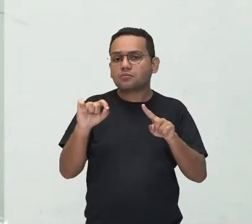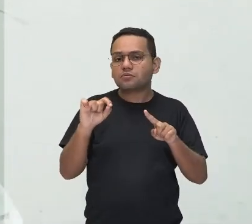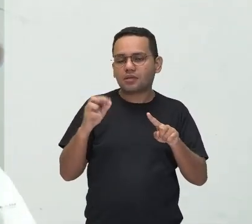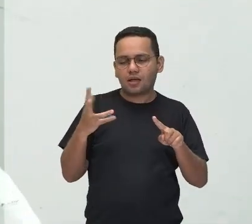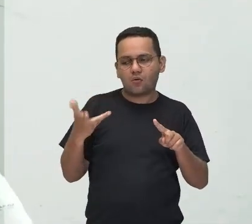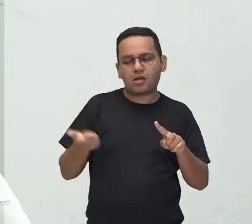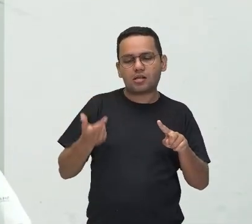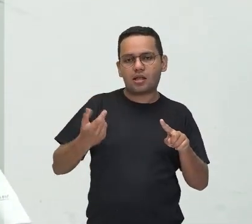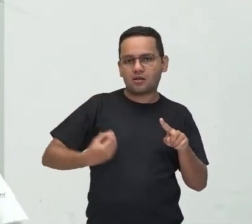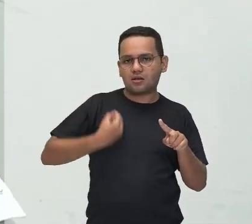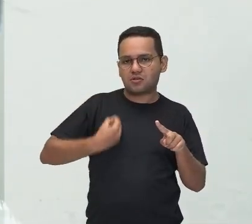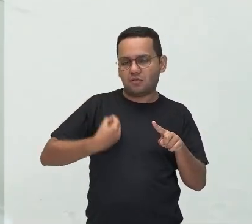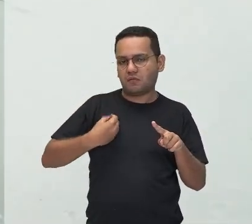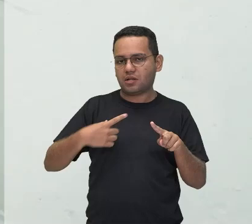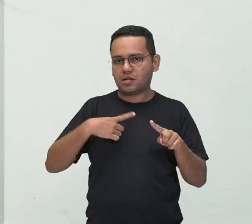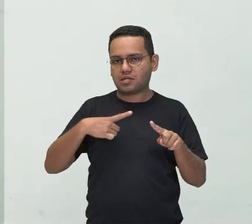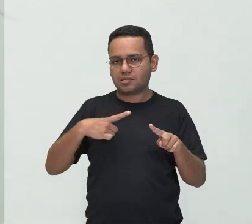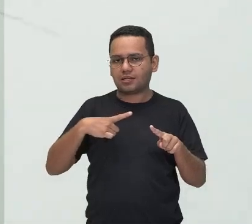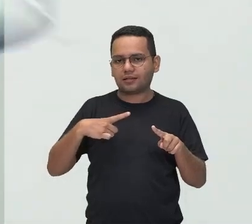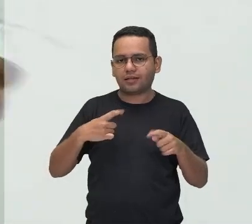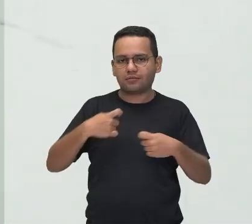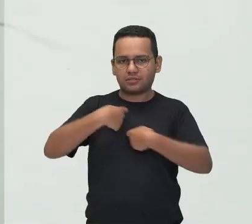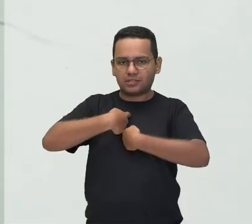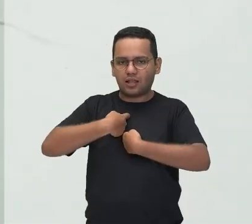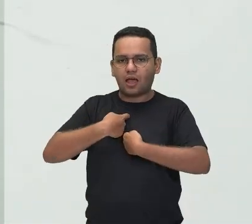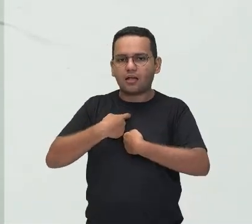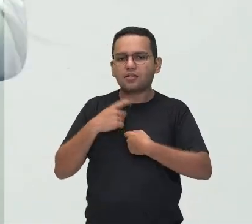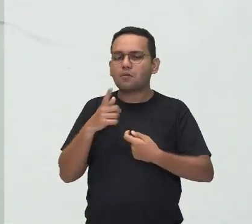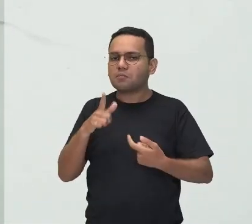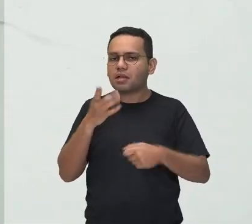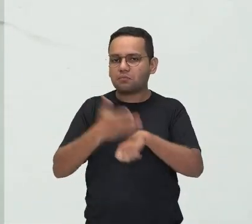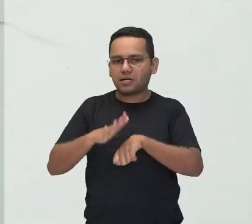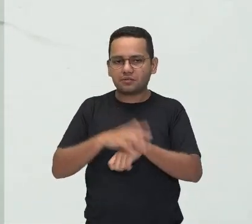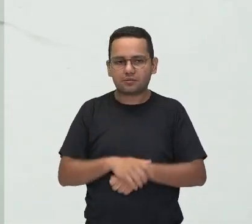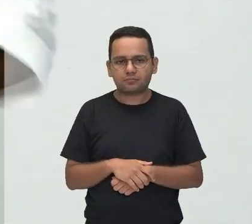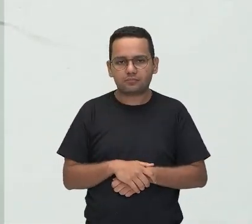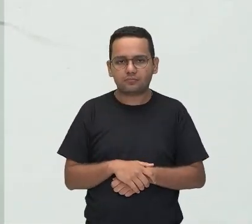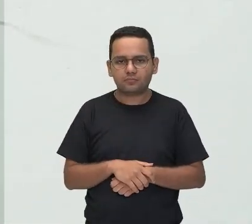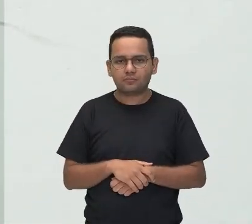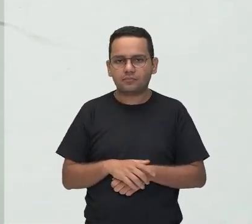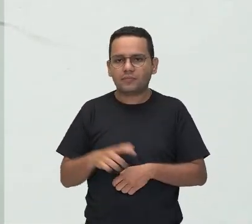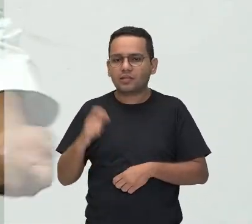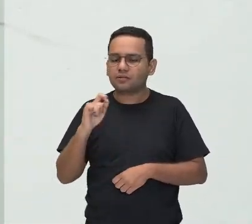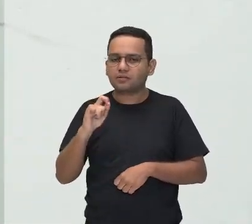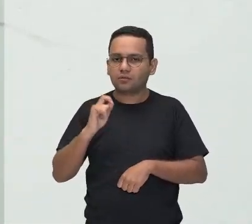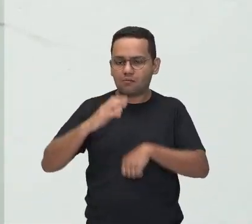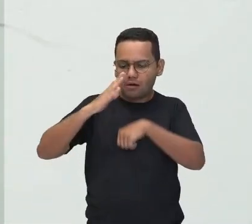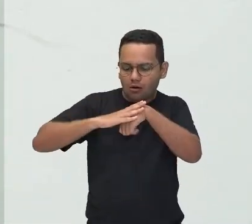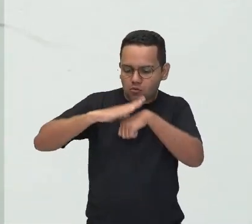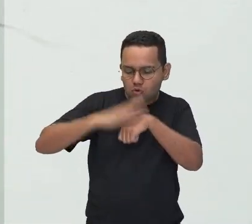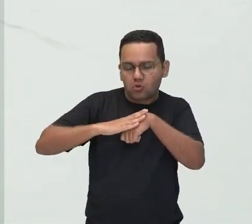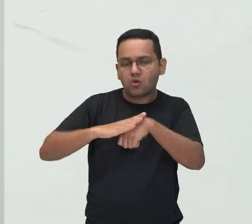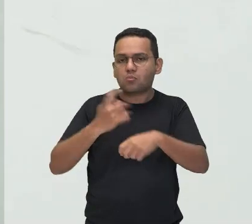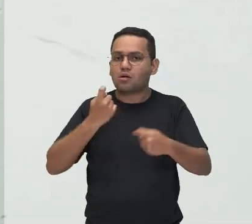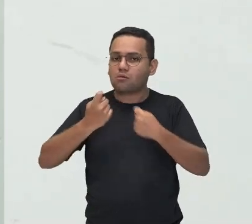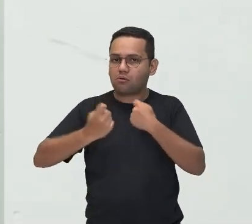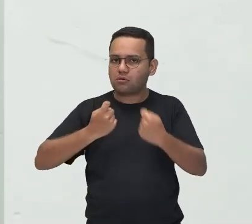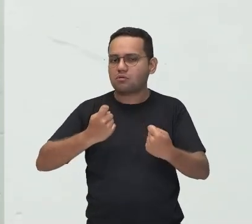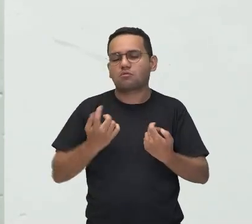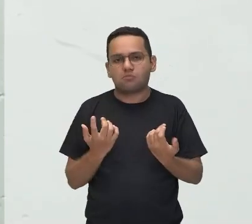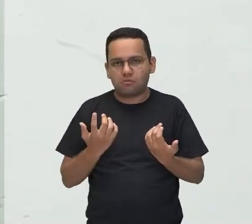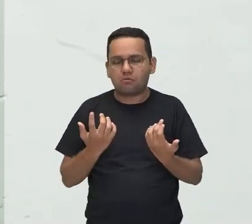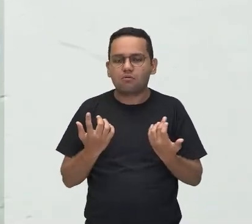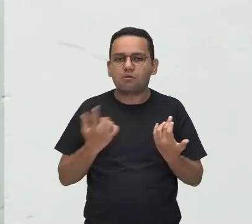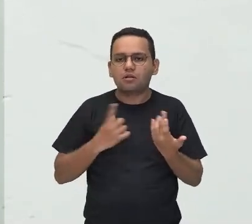que o Karatê nos oferece. Autocontrole, né? Saber lidar com situações